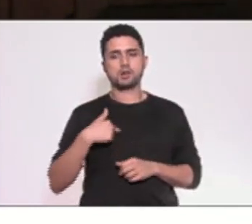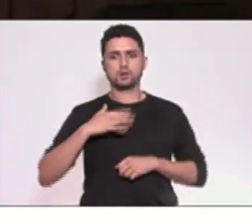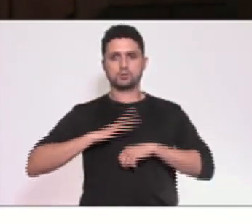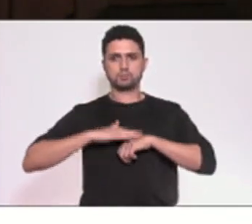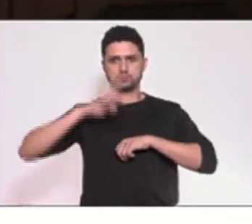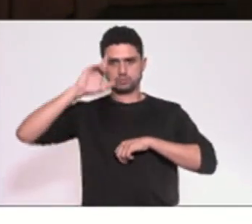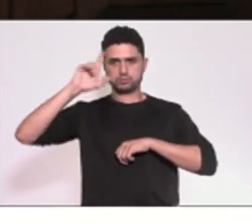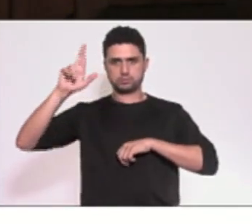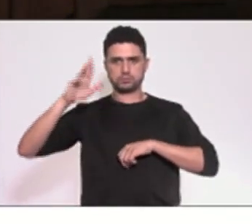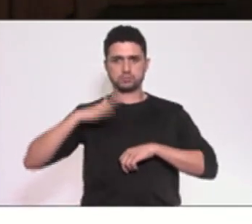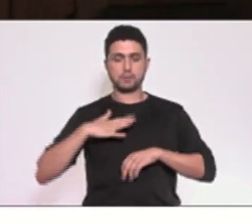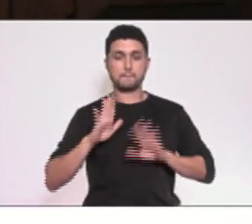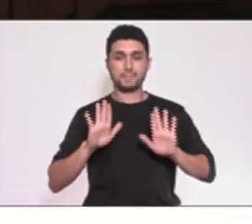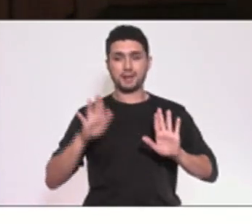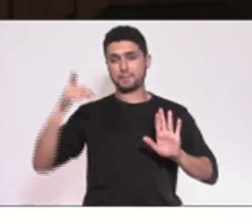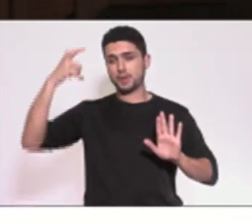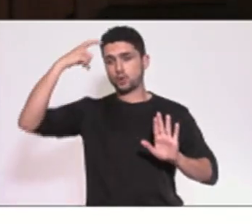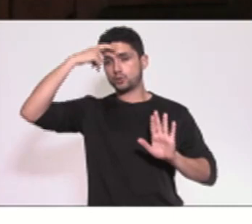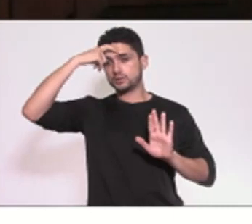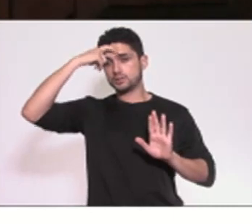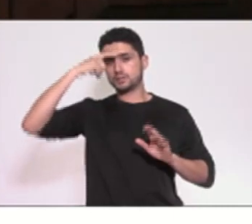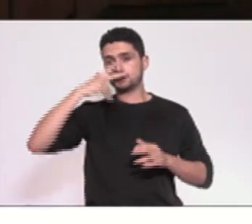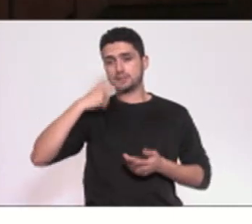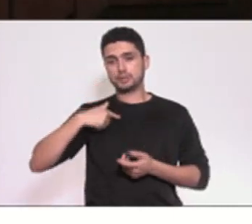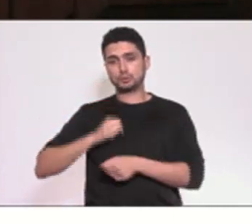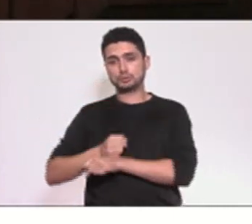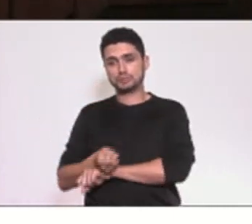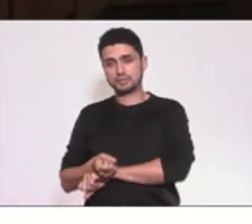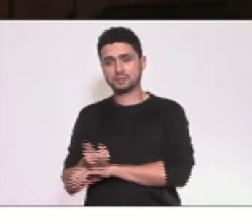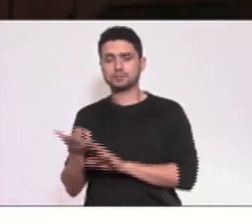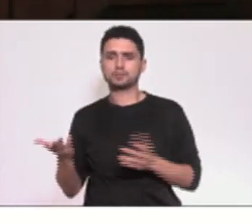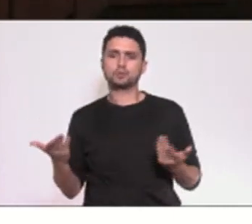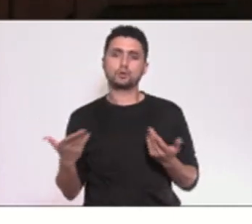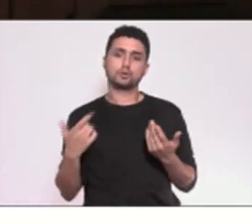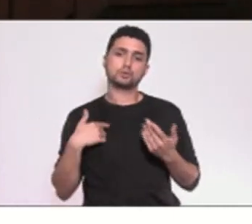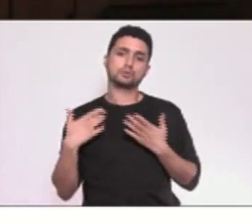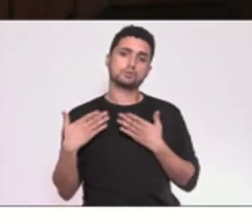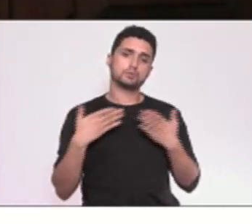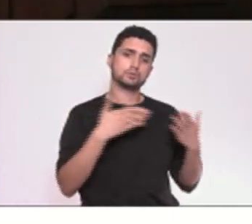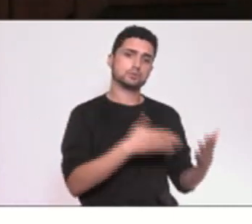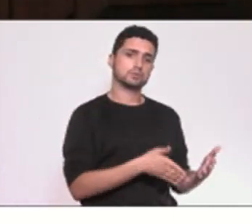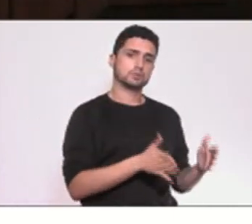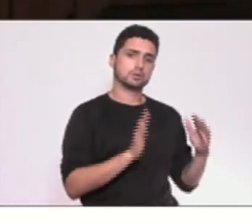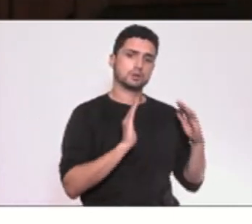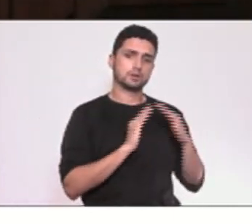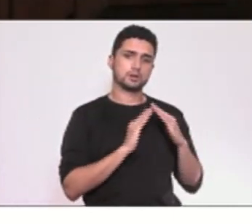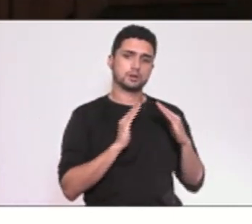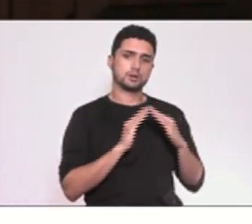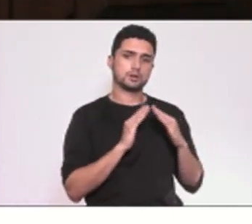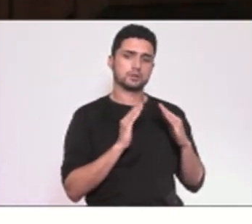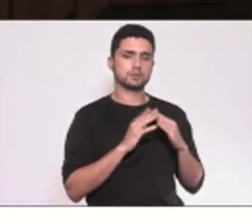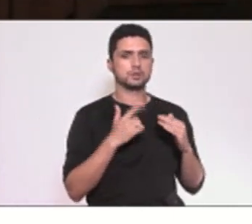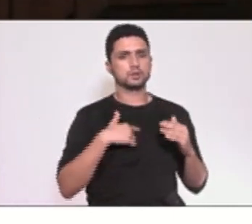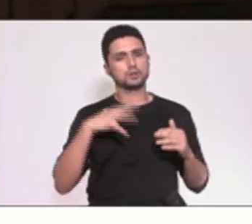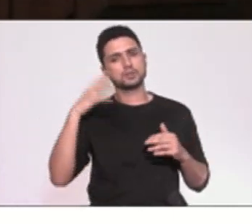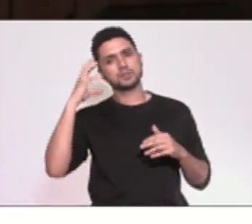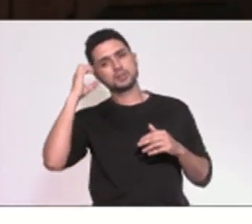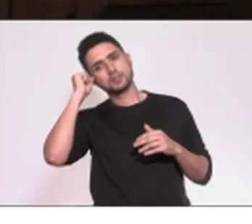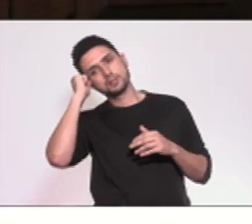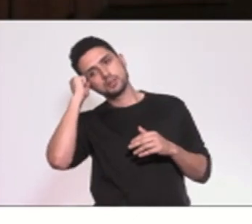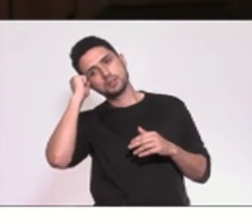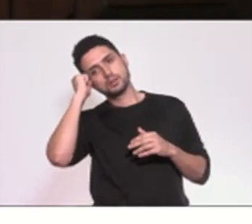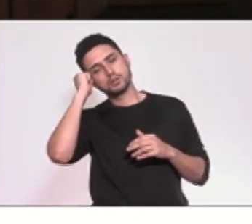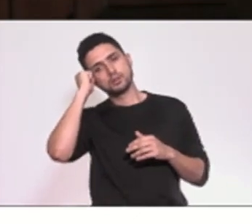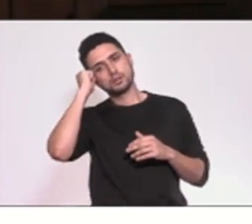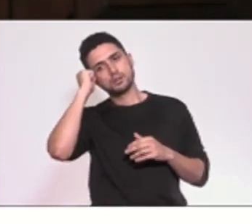mas sou escravo da minha consciência. E quero dizer que hoje, ao chegar em casa, ao deitar na minha cama, colocar a